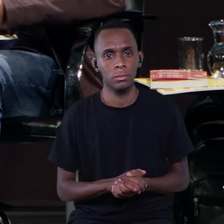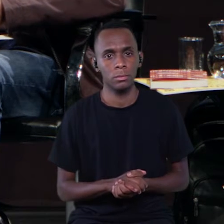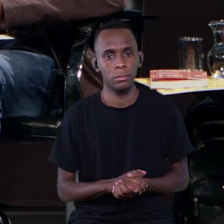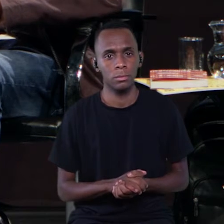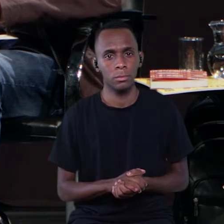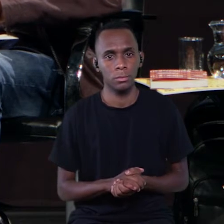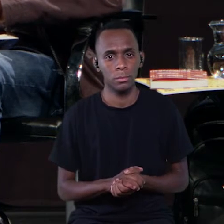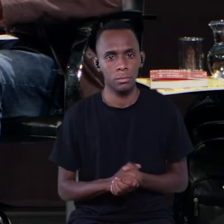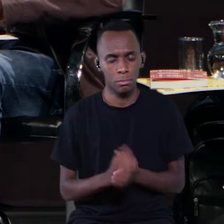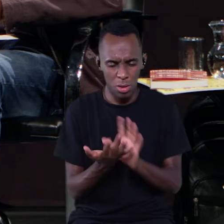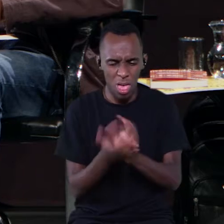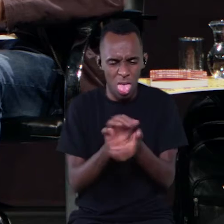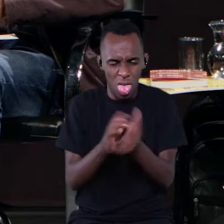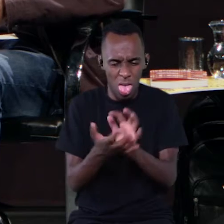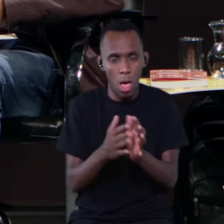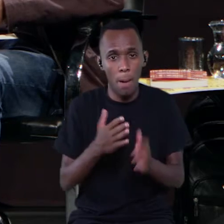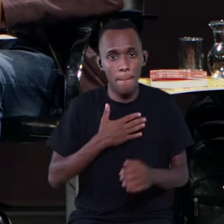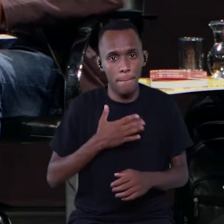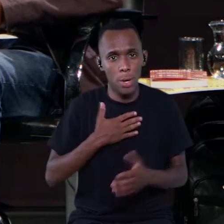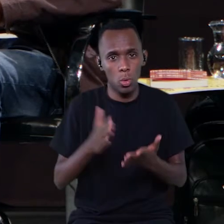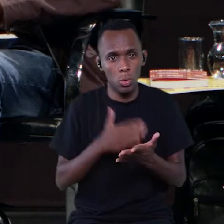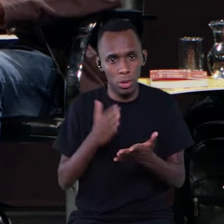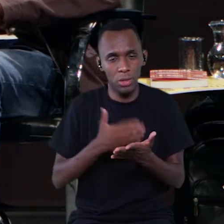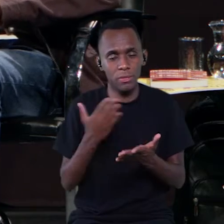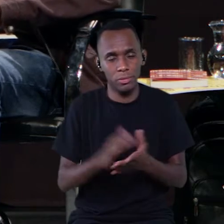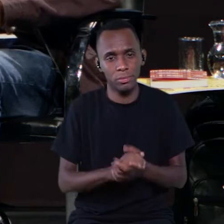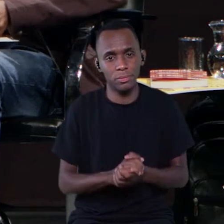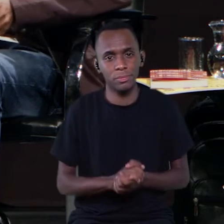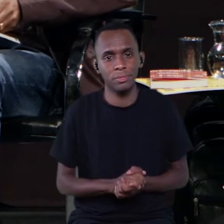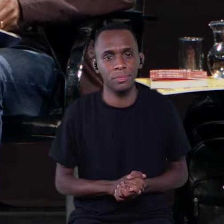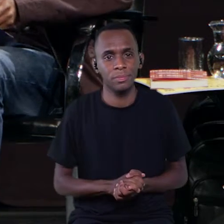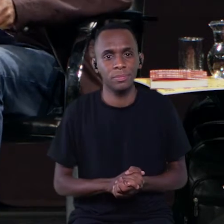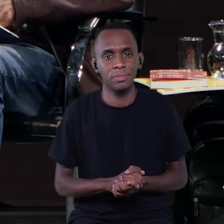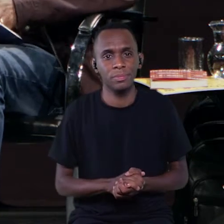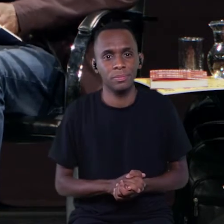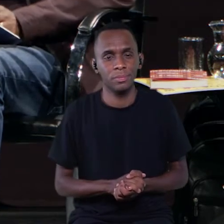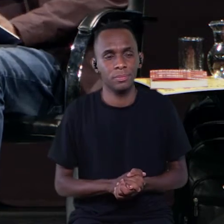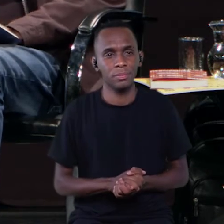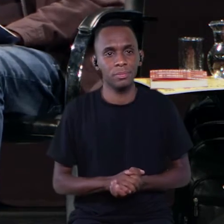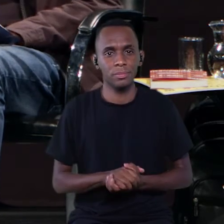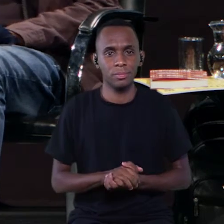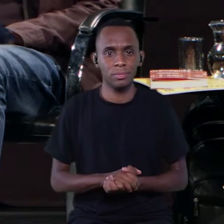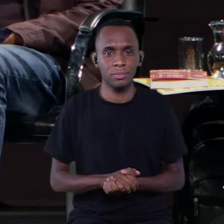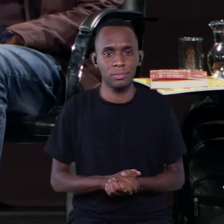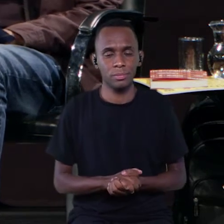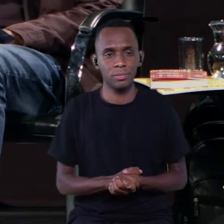Pode amassar que o livro é meu mesmo. Não, depois você vai me devolver. Não vai me mostrar.